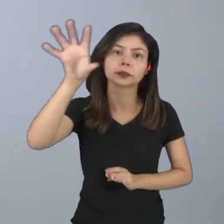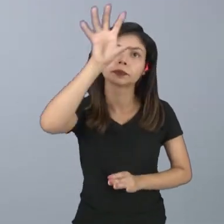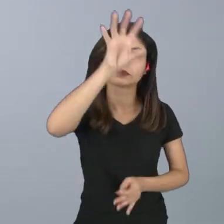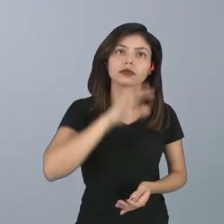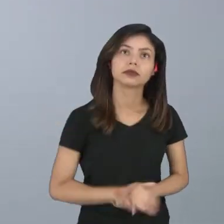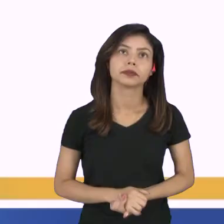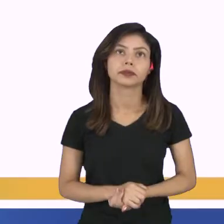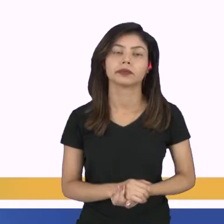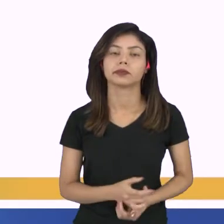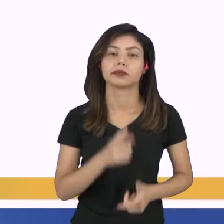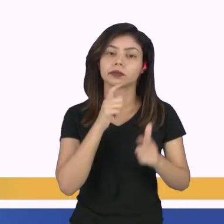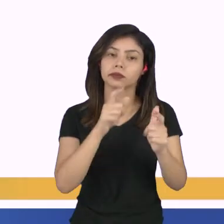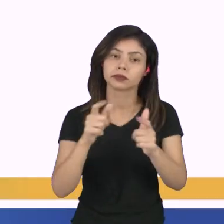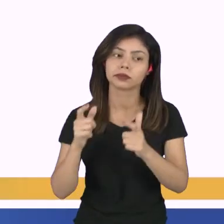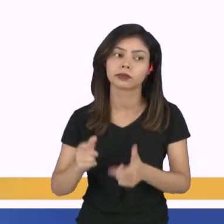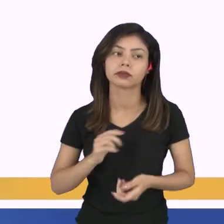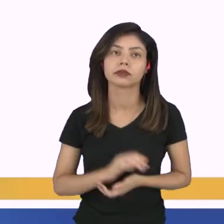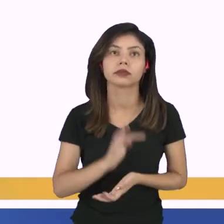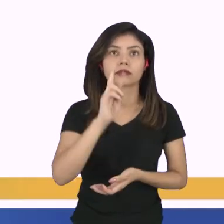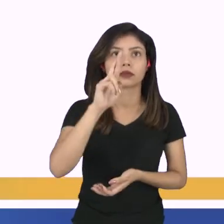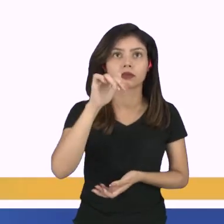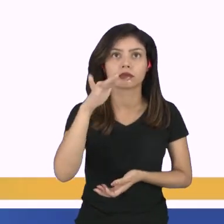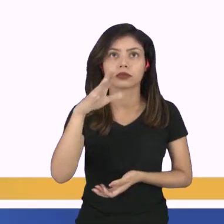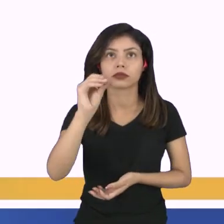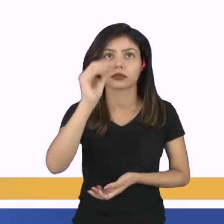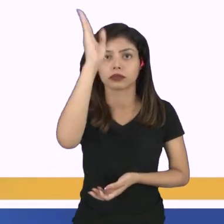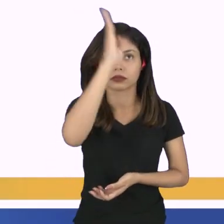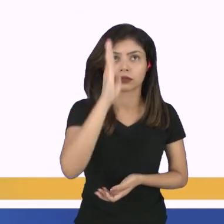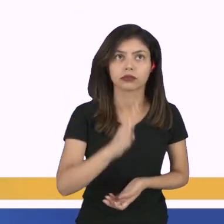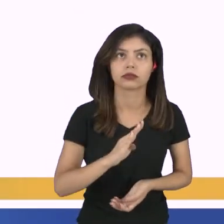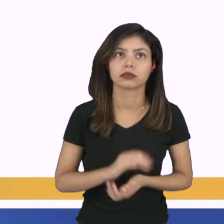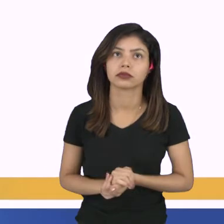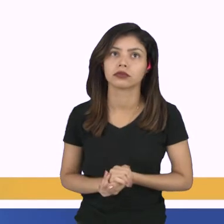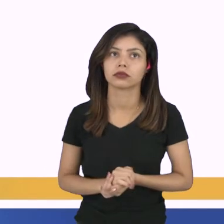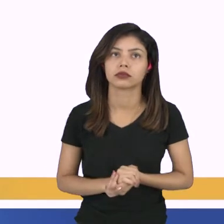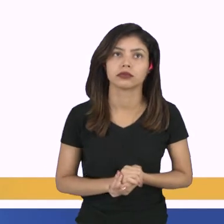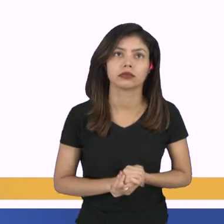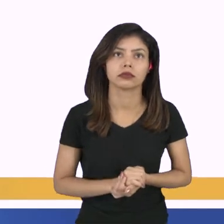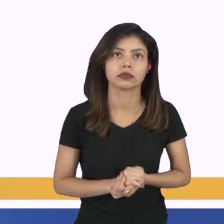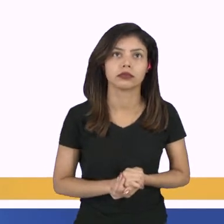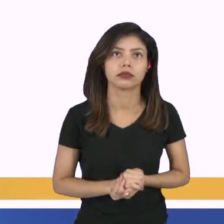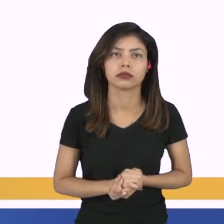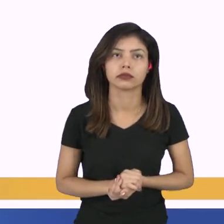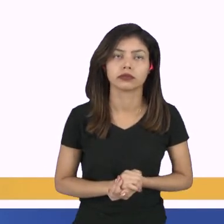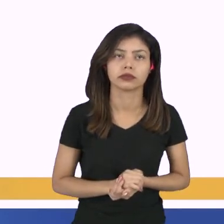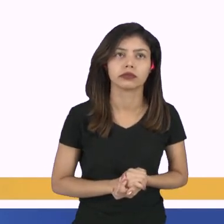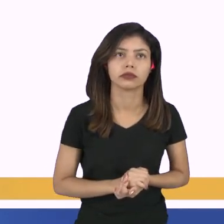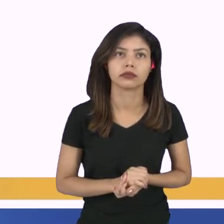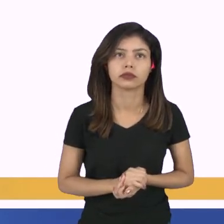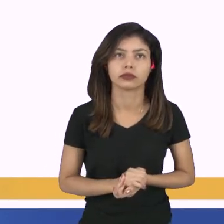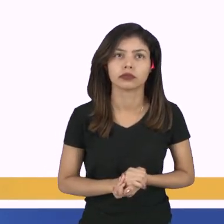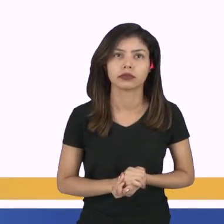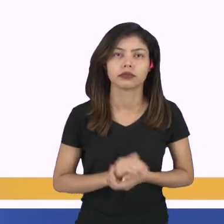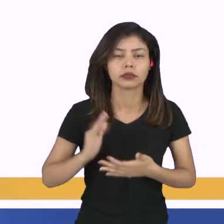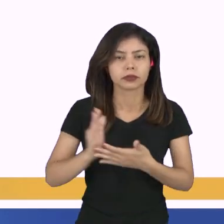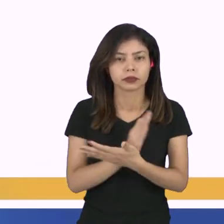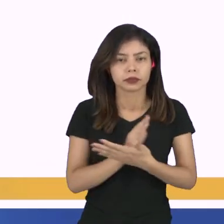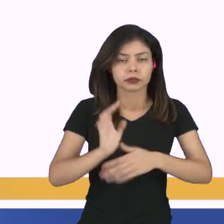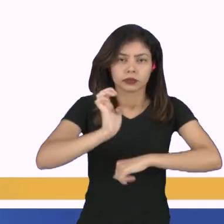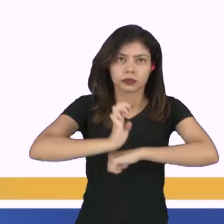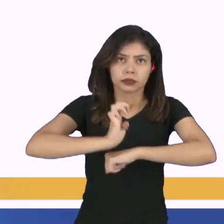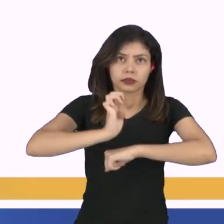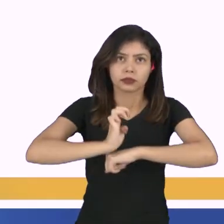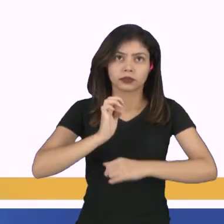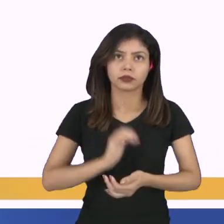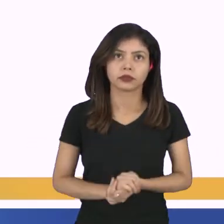área plantada com transgênicos no Brasil. Como vocês podem ver no mapa, aí nós temos ali alguns estados,